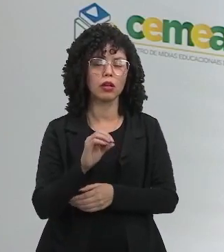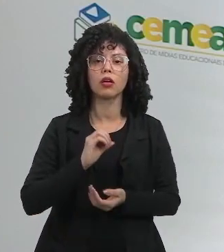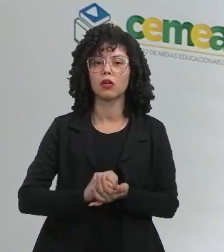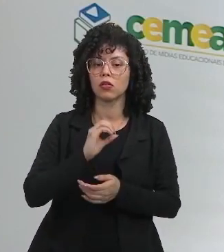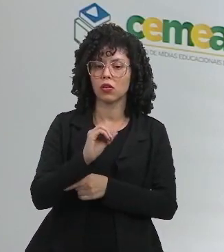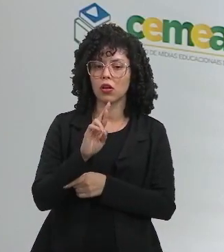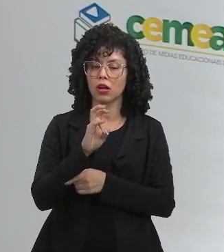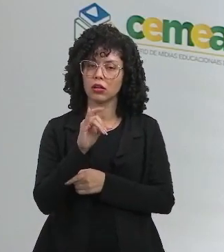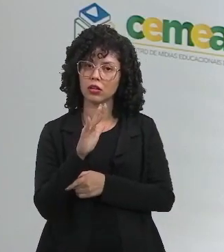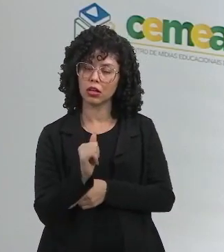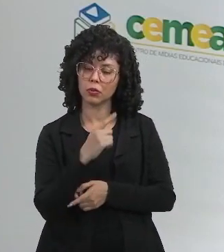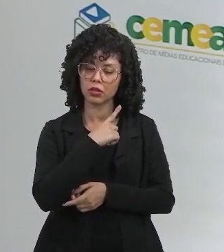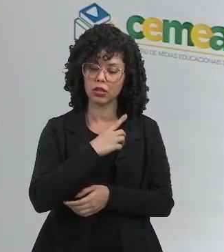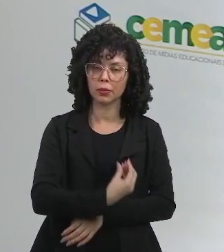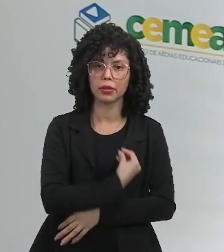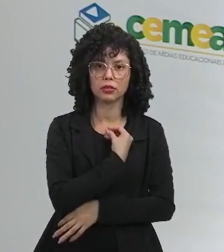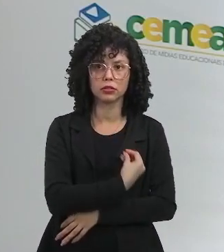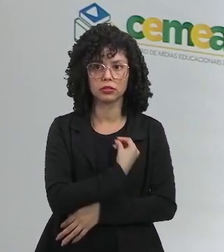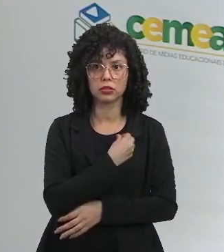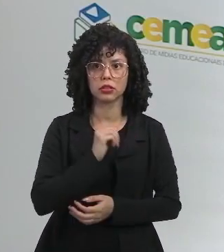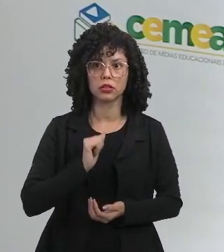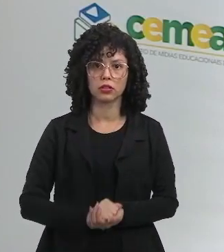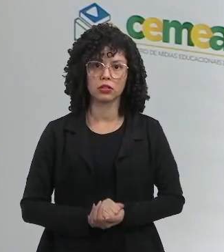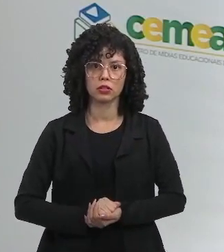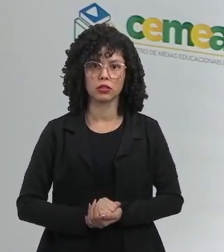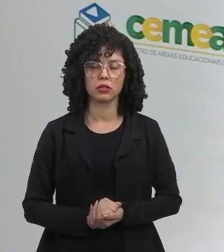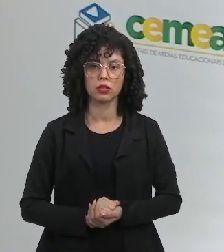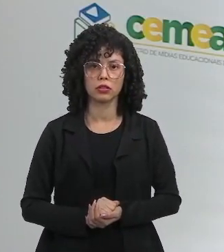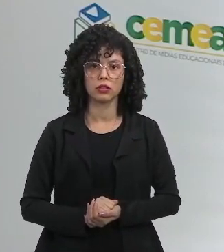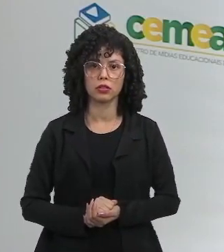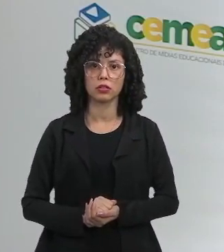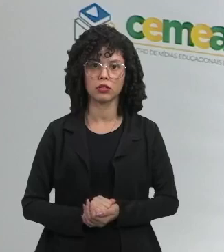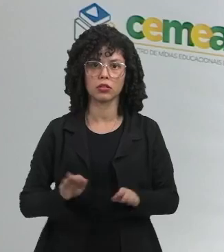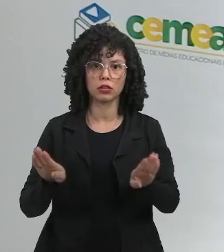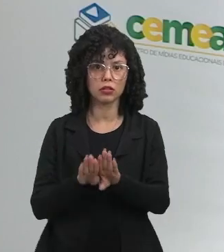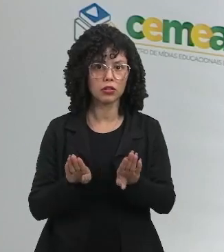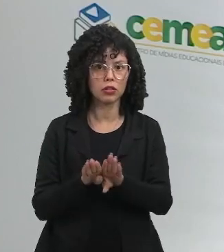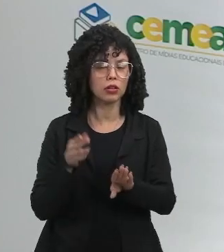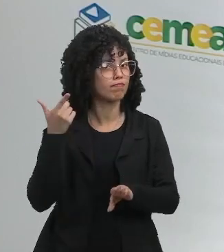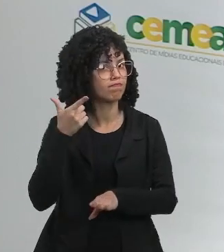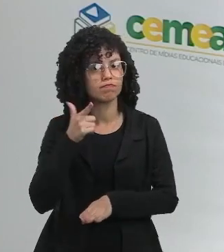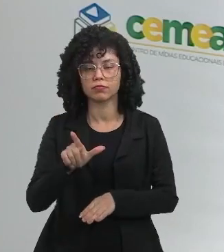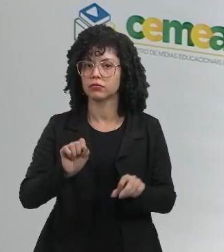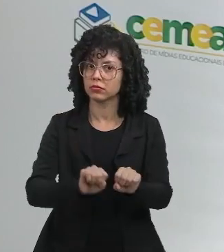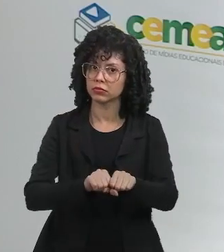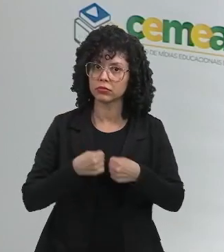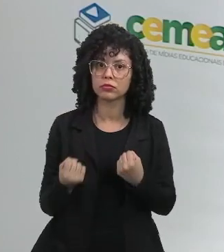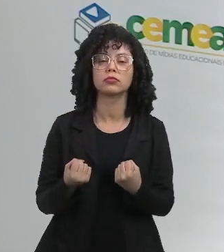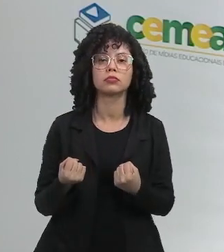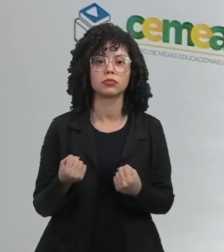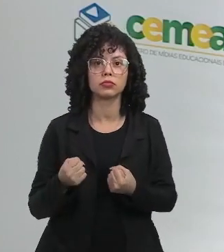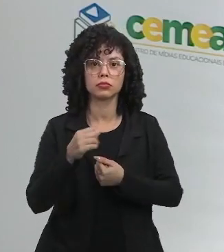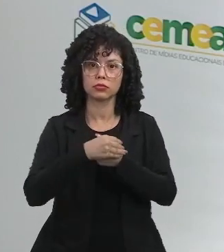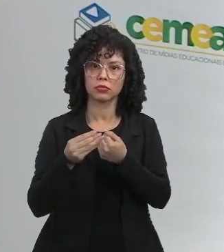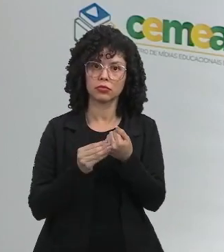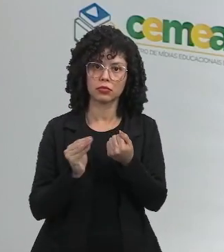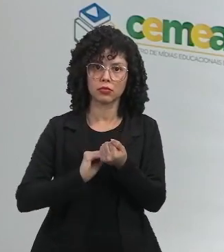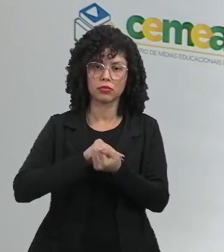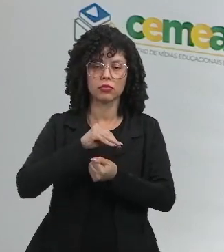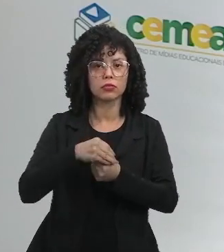na na composição né do do desse ecossistema Eles não conseguem quebrar as moléculas